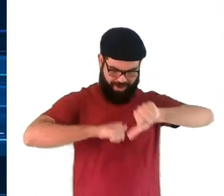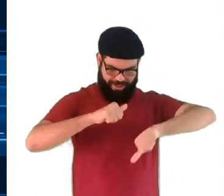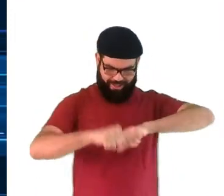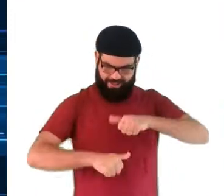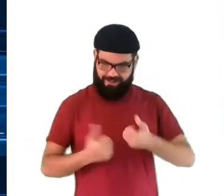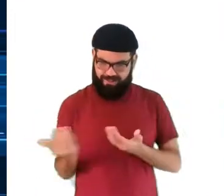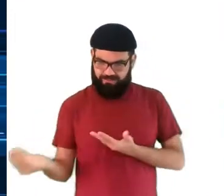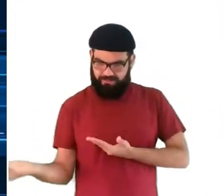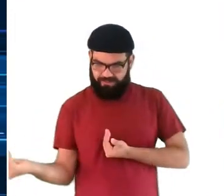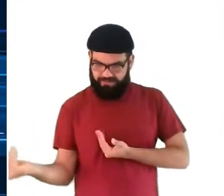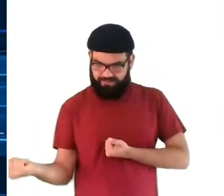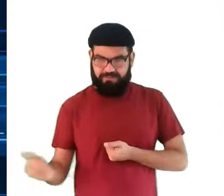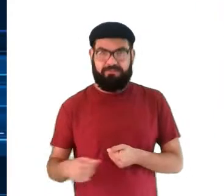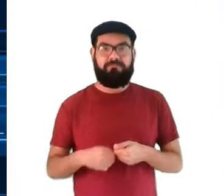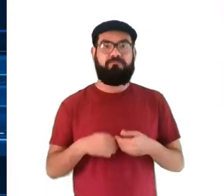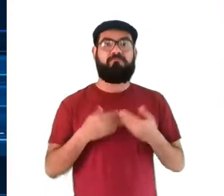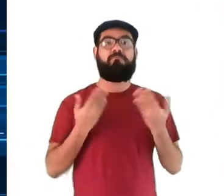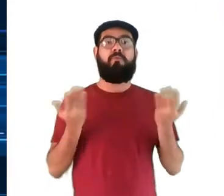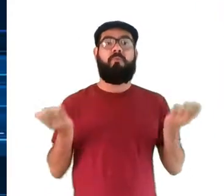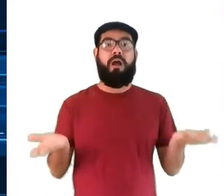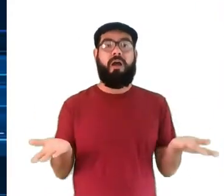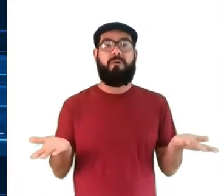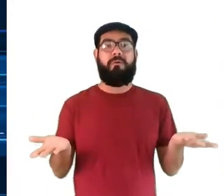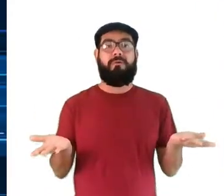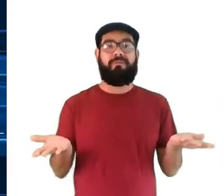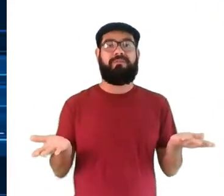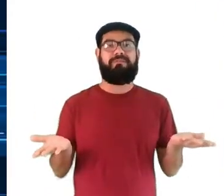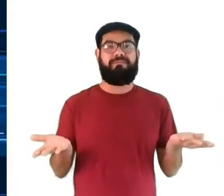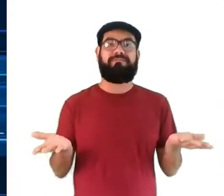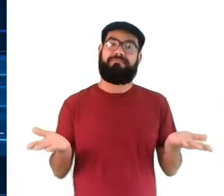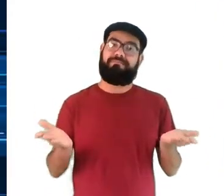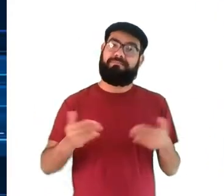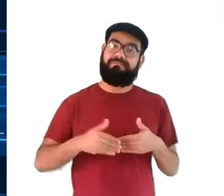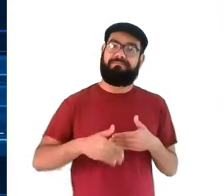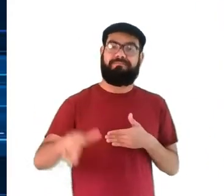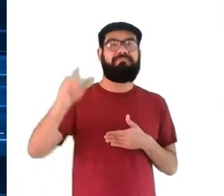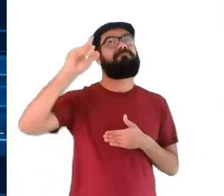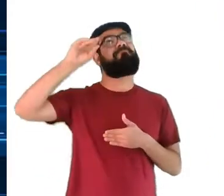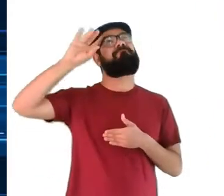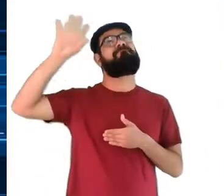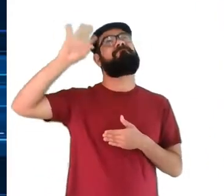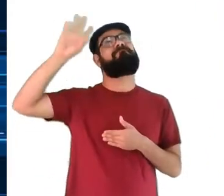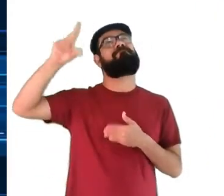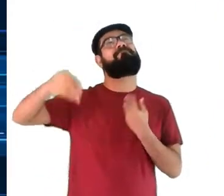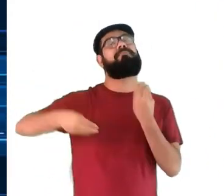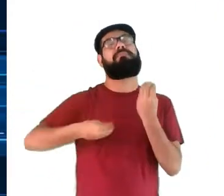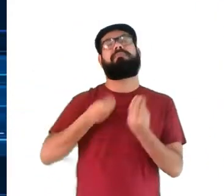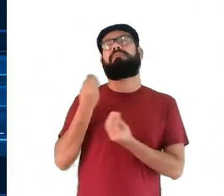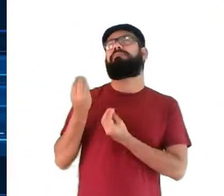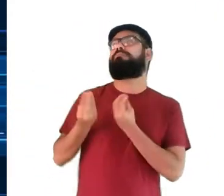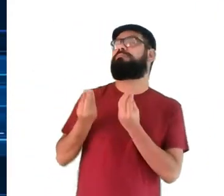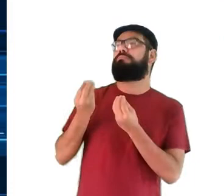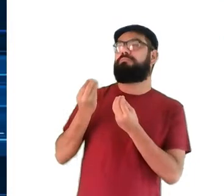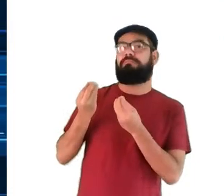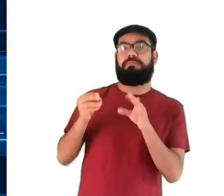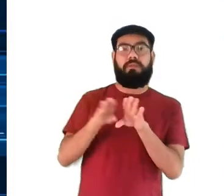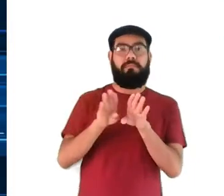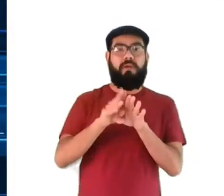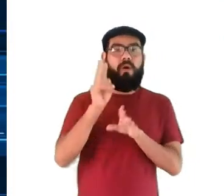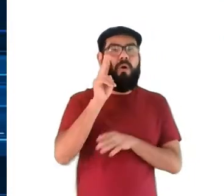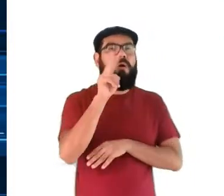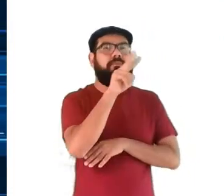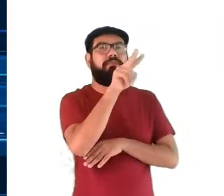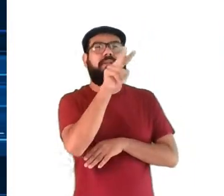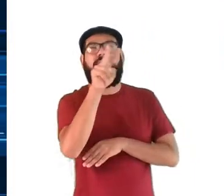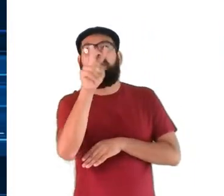desse questionamento, observando também essas imagens, nós vamos iniciar a